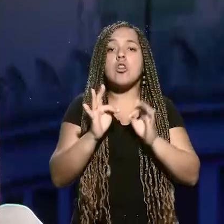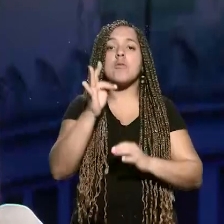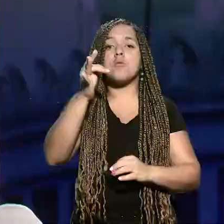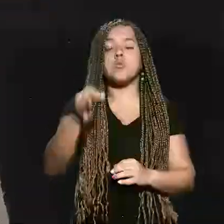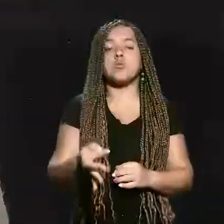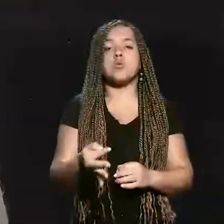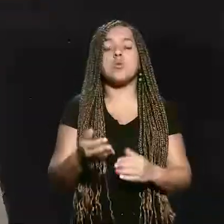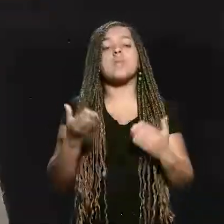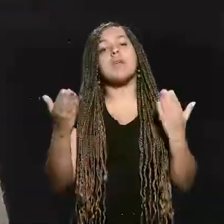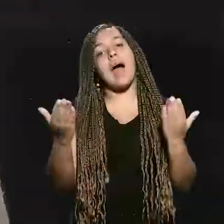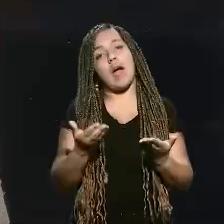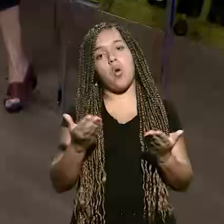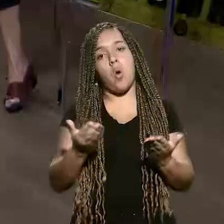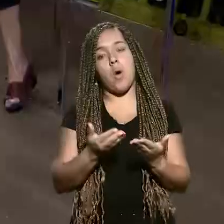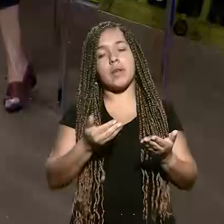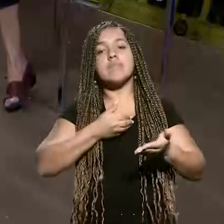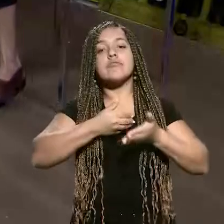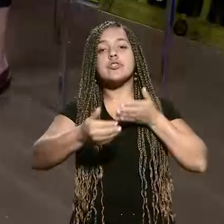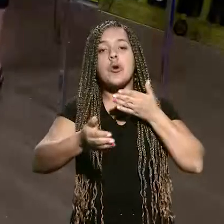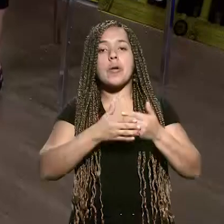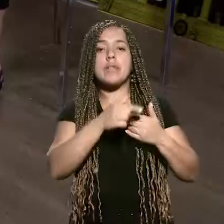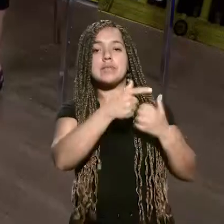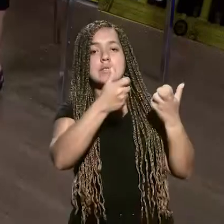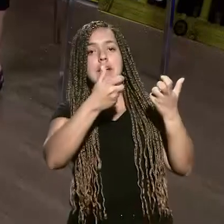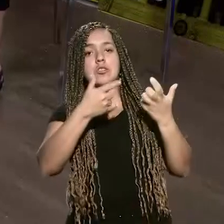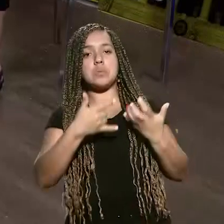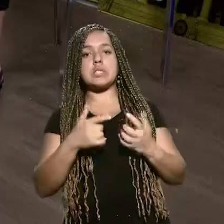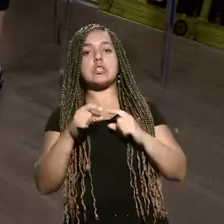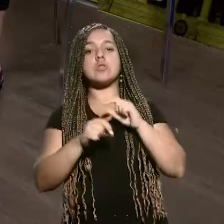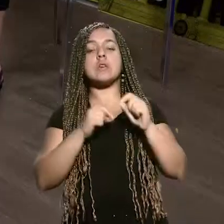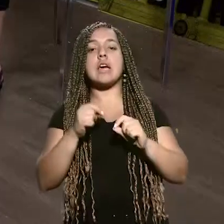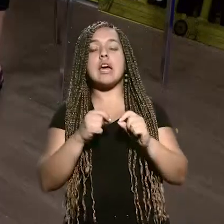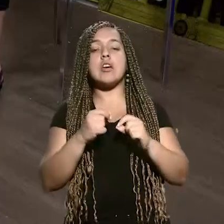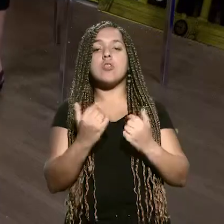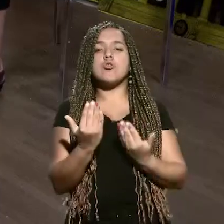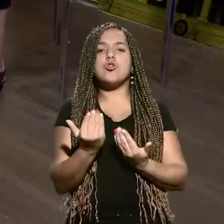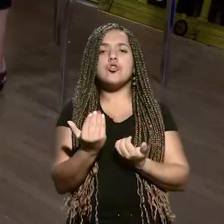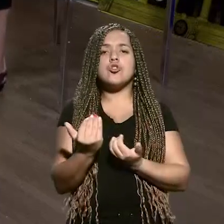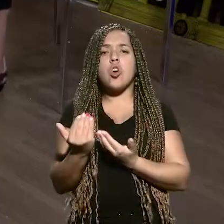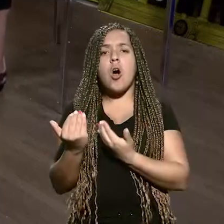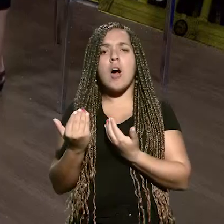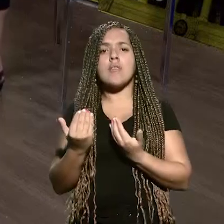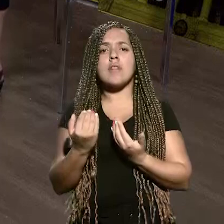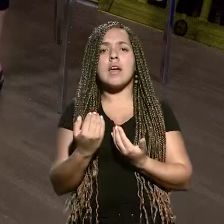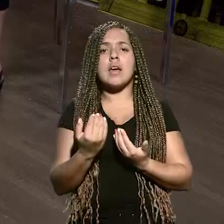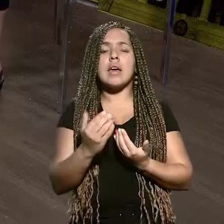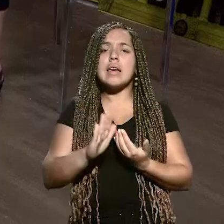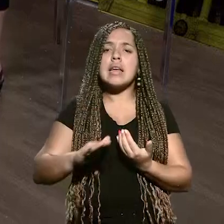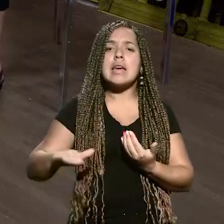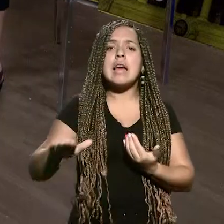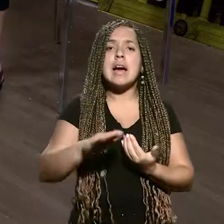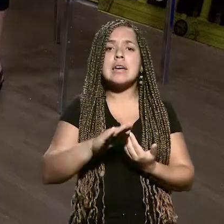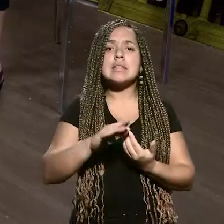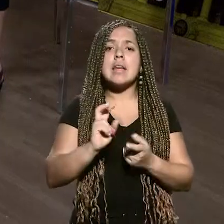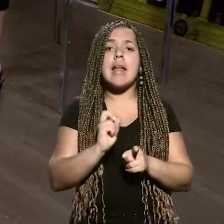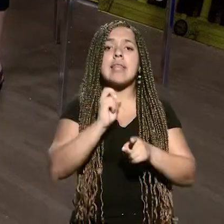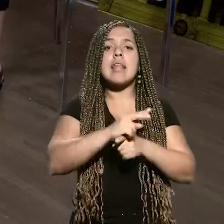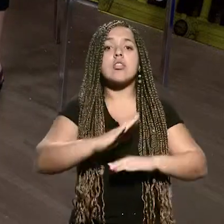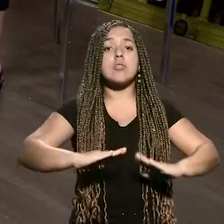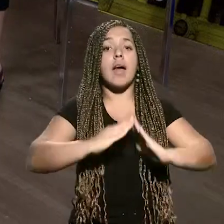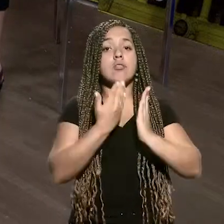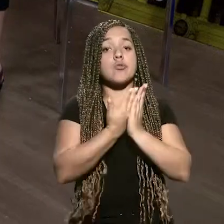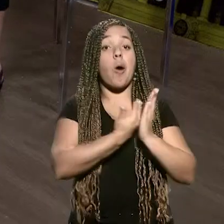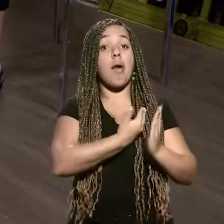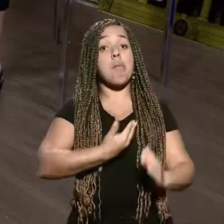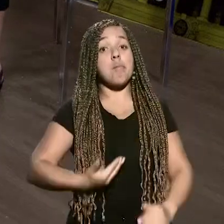também. perspectivas. Sim. Agora, de qualquer forma, Roberta, você está falando de uma juventude, de uma criançada que